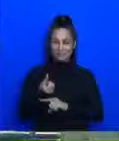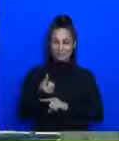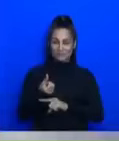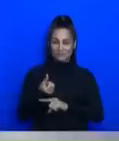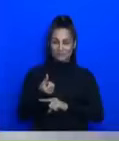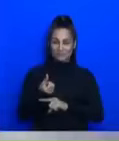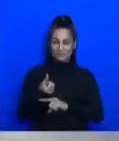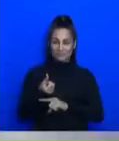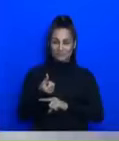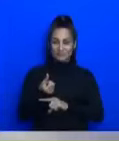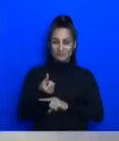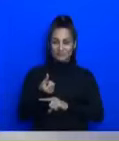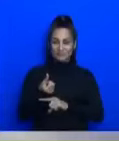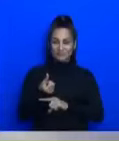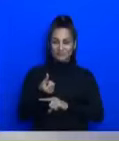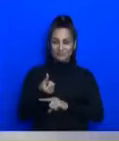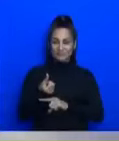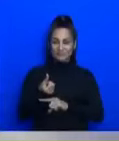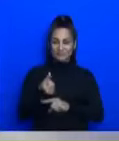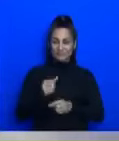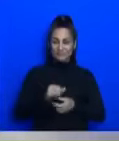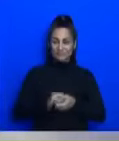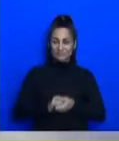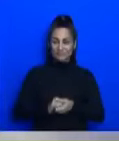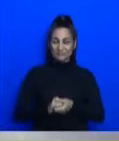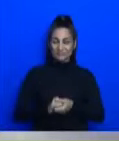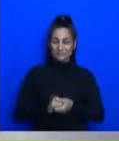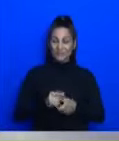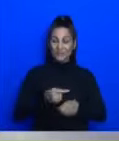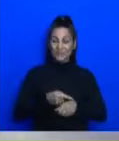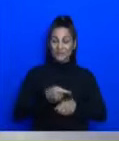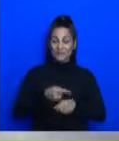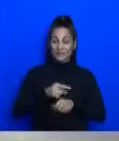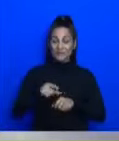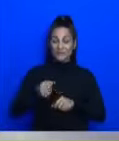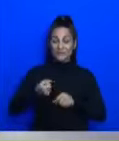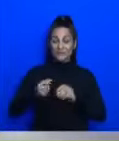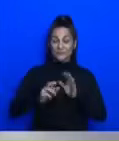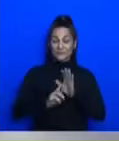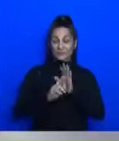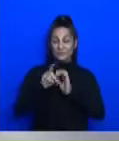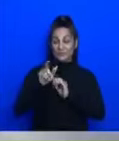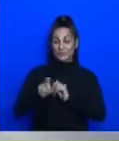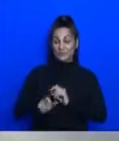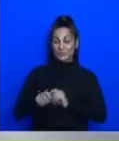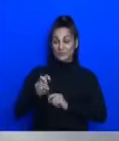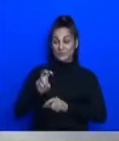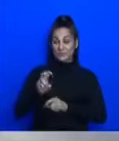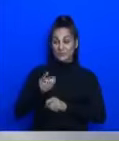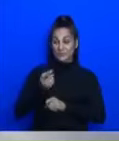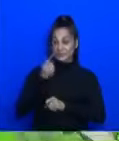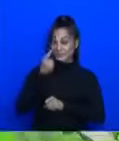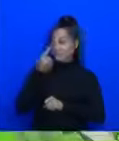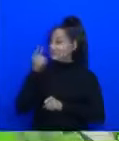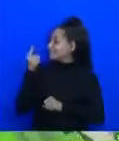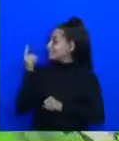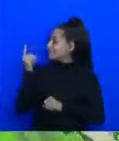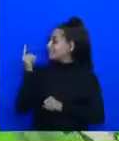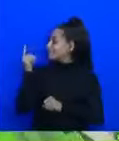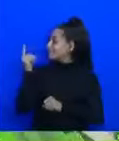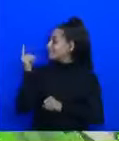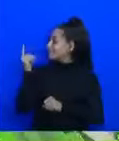ponto diferenciador abaixo do número. Agora sortearemos o número correspondente à coluna número 5. Bola